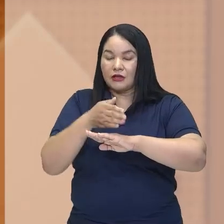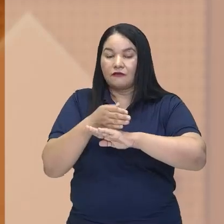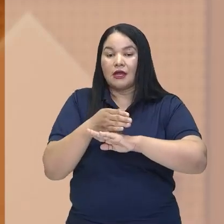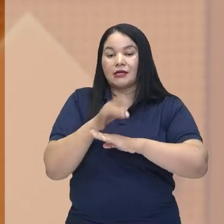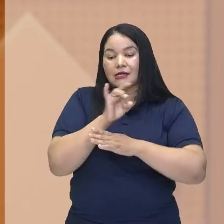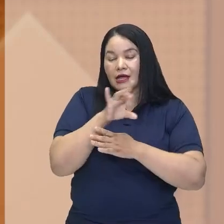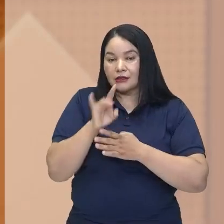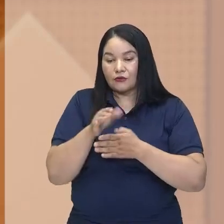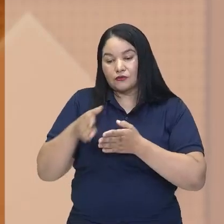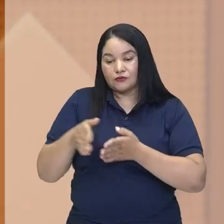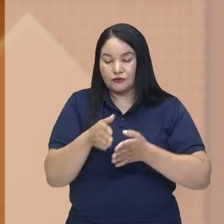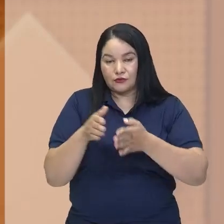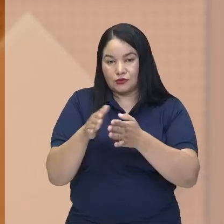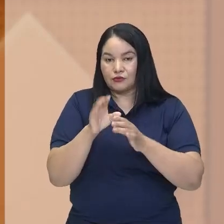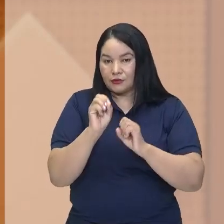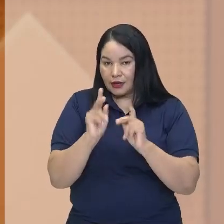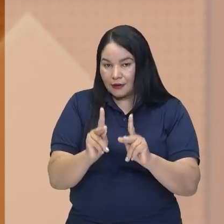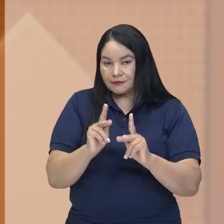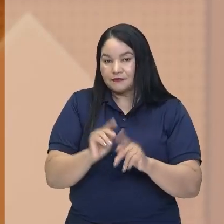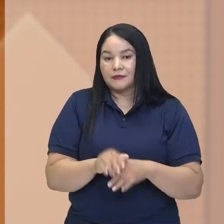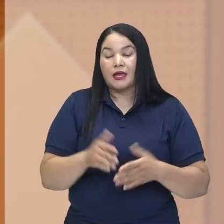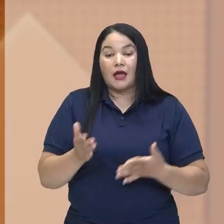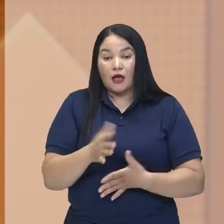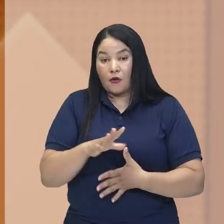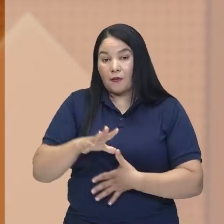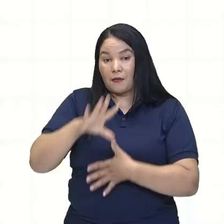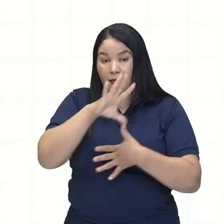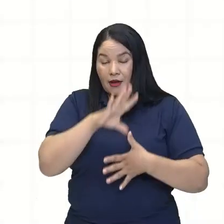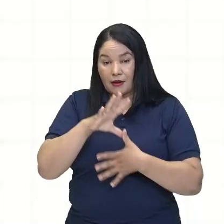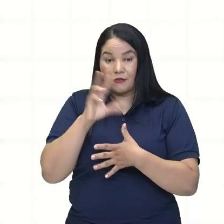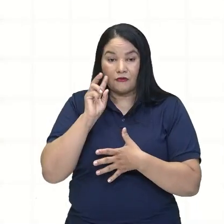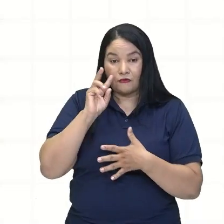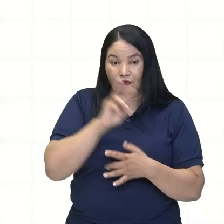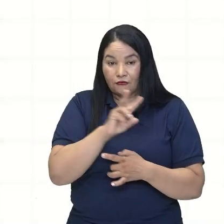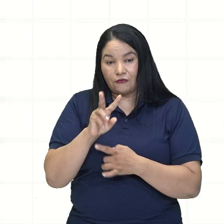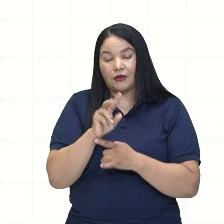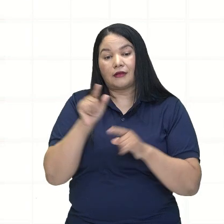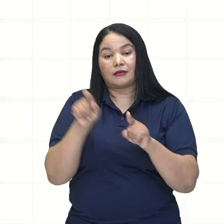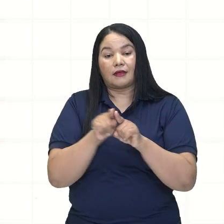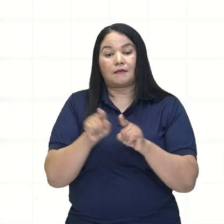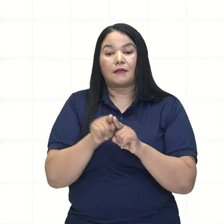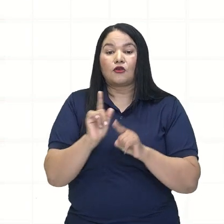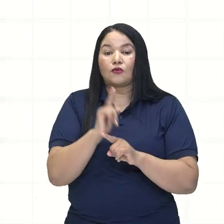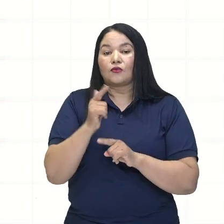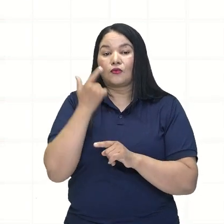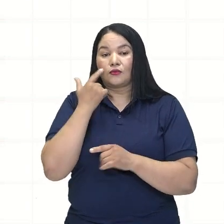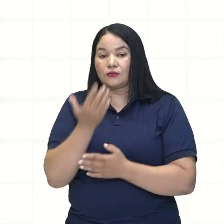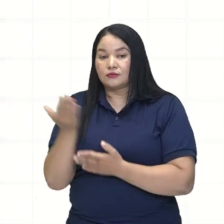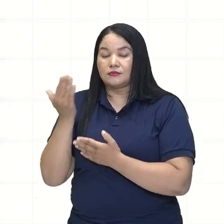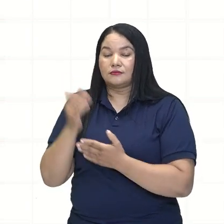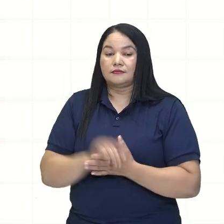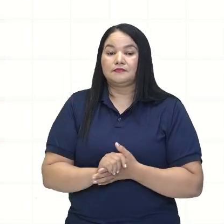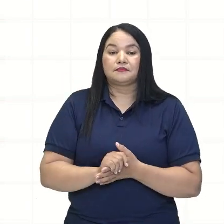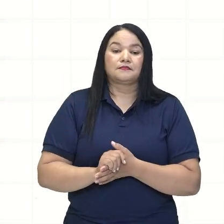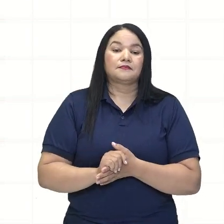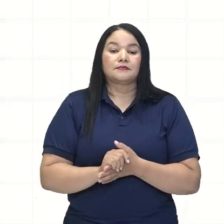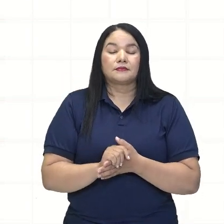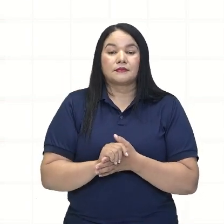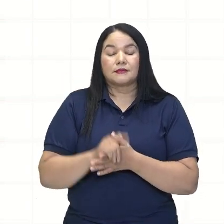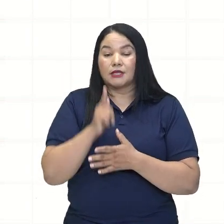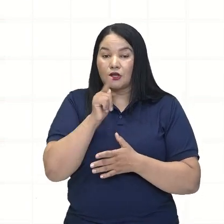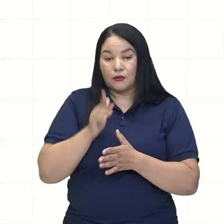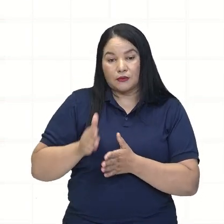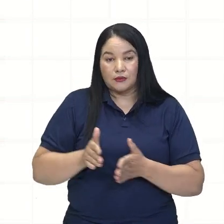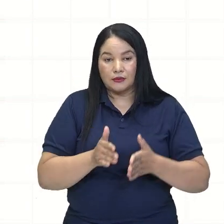hidrográficas, certo? Trouxe um mapinha para vocês observarem agora. Nós temos aí a hidrografia do Brasil, né?